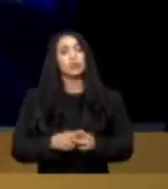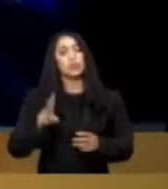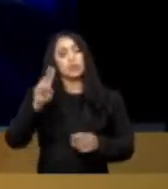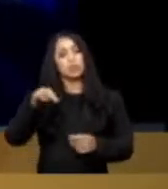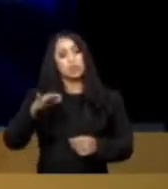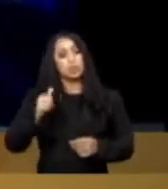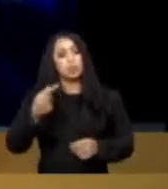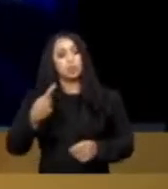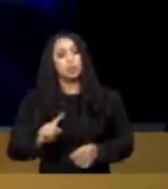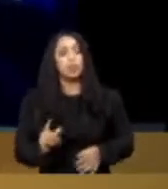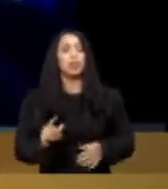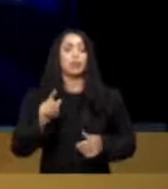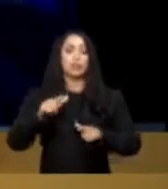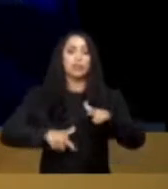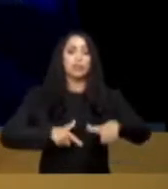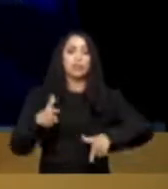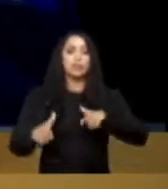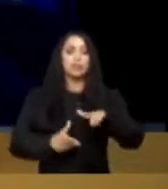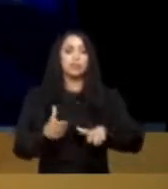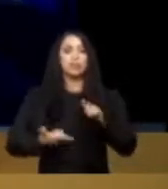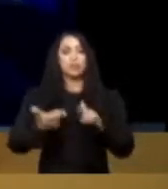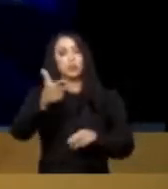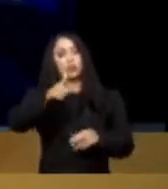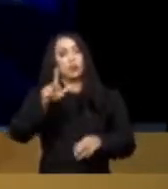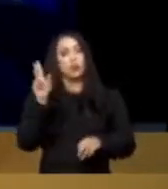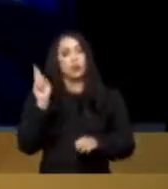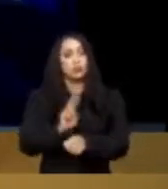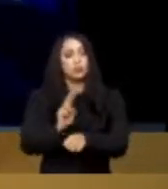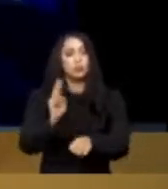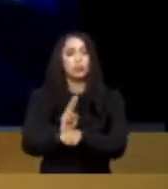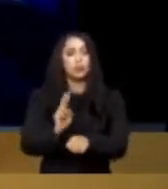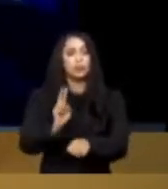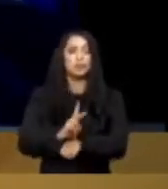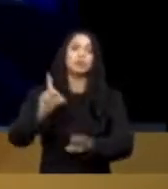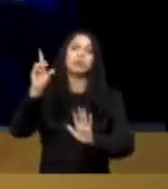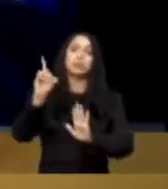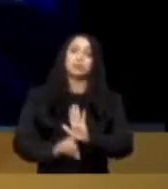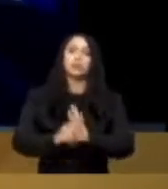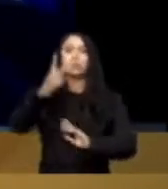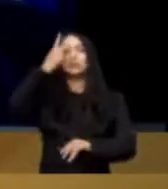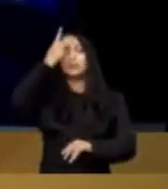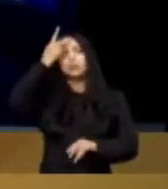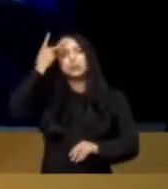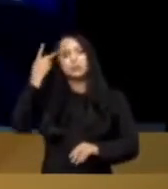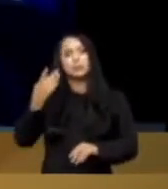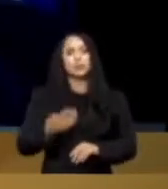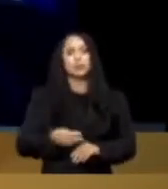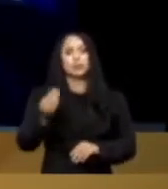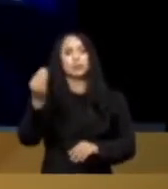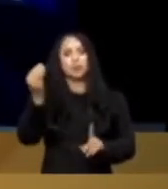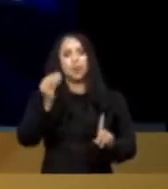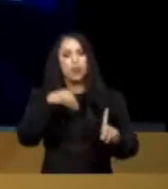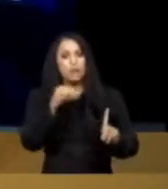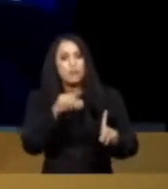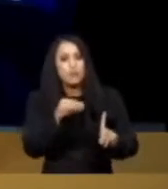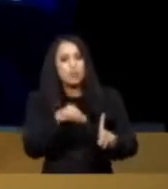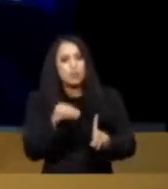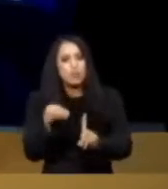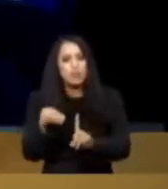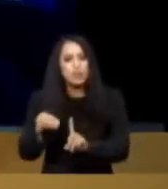Essas iniciativas, bem como outras de proteção de direitos de pessoas vulneráveis nas áreas